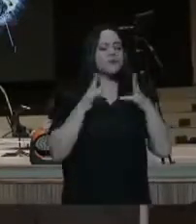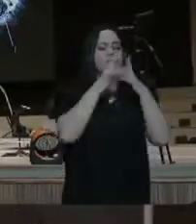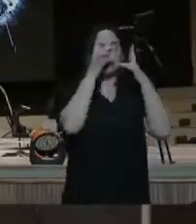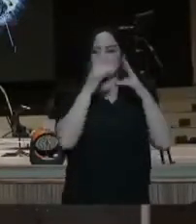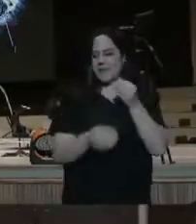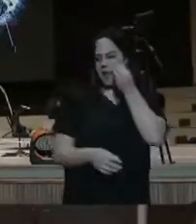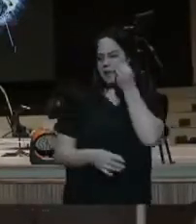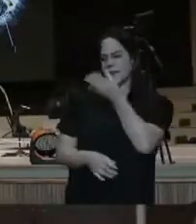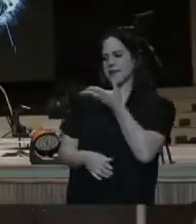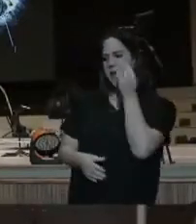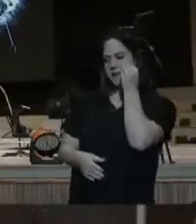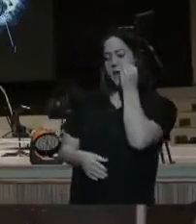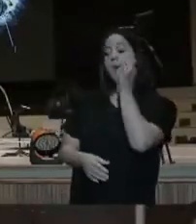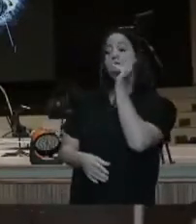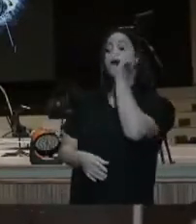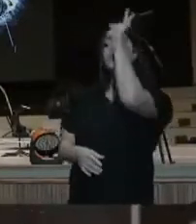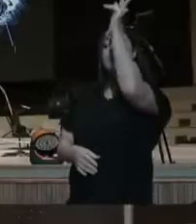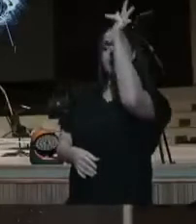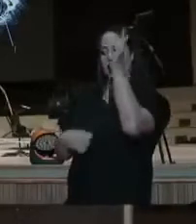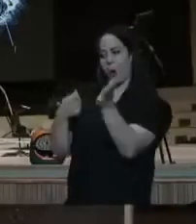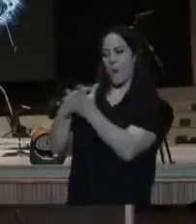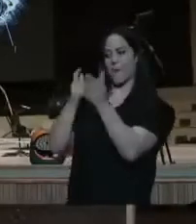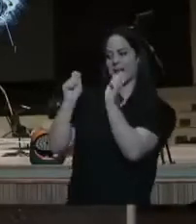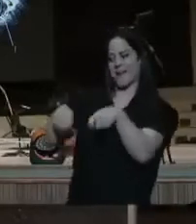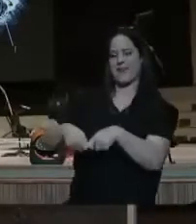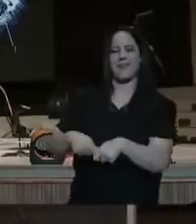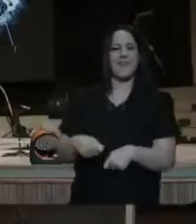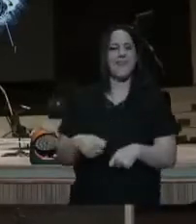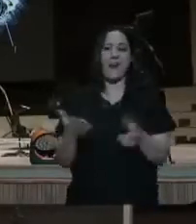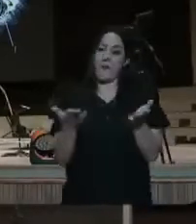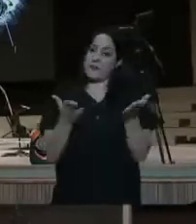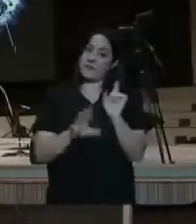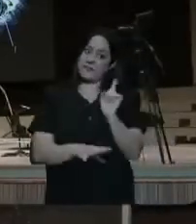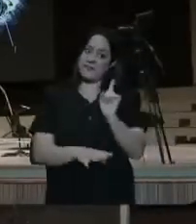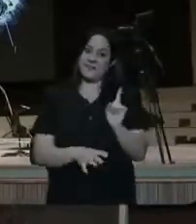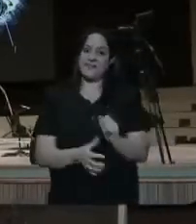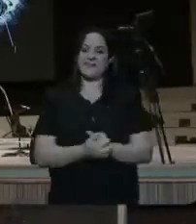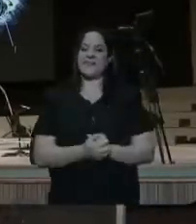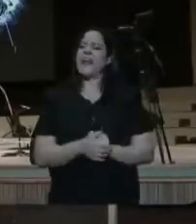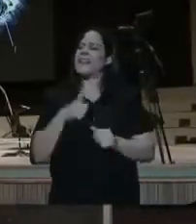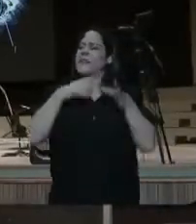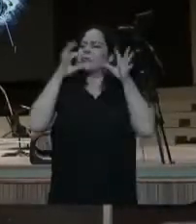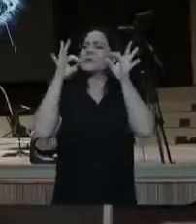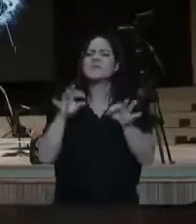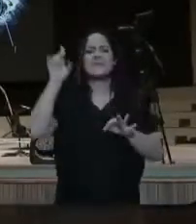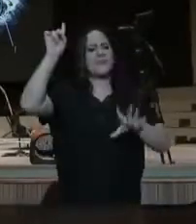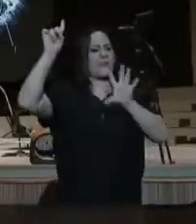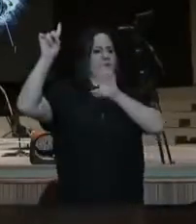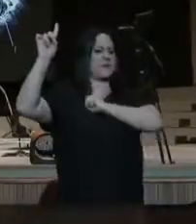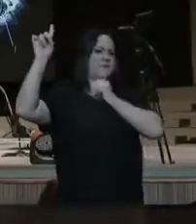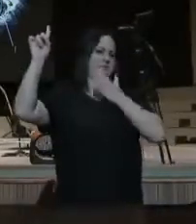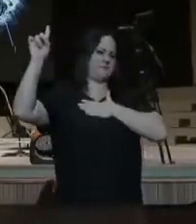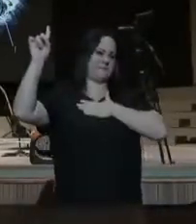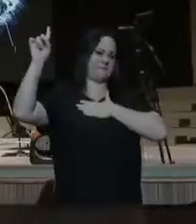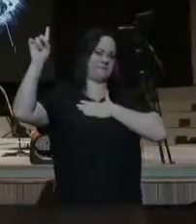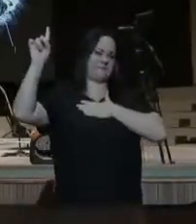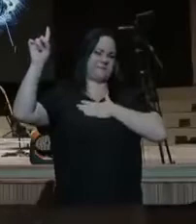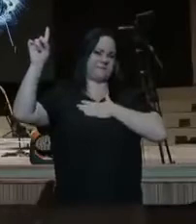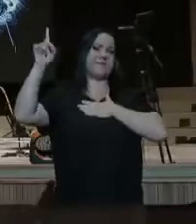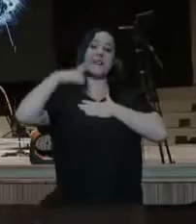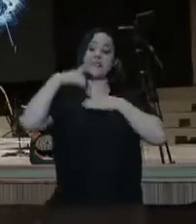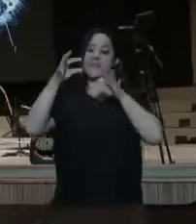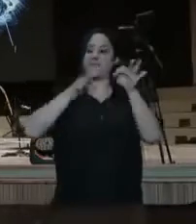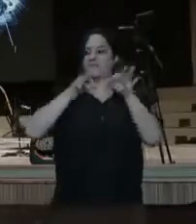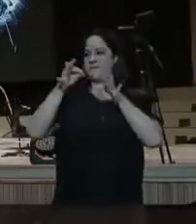não é megalomania é a certeza que deus me ama e que ele tem um